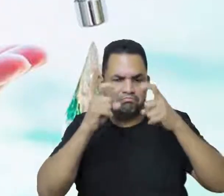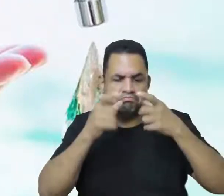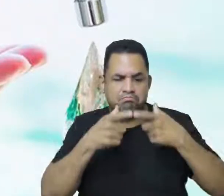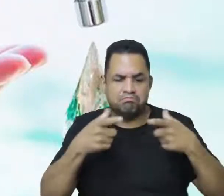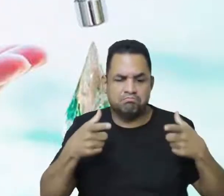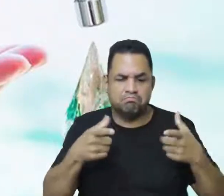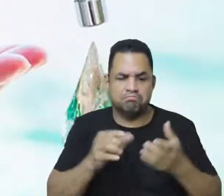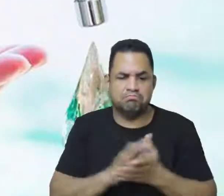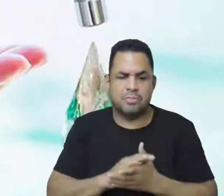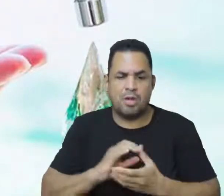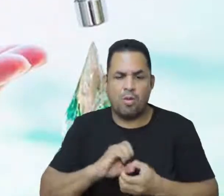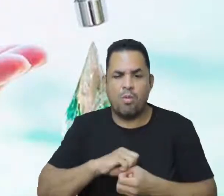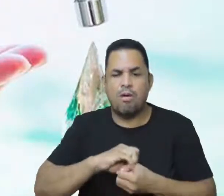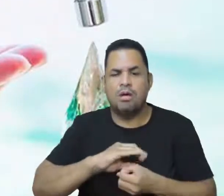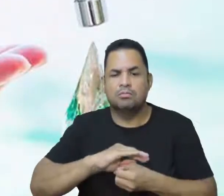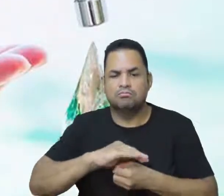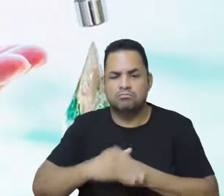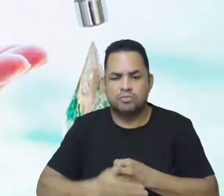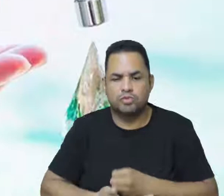a sustentabilidade.